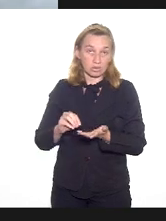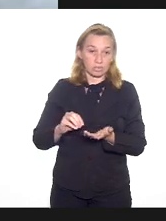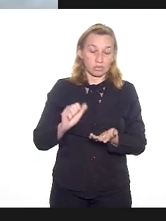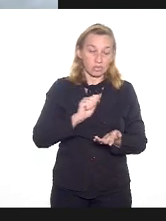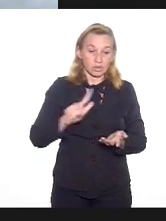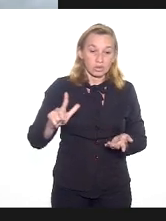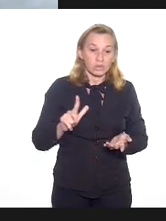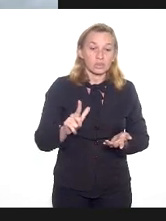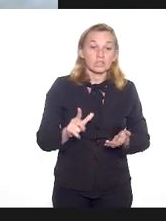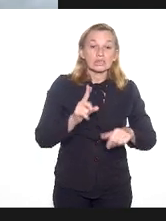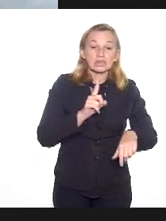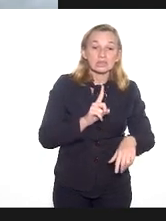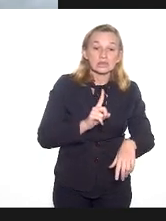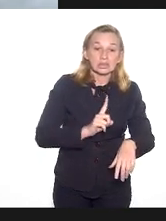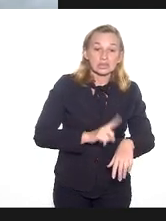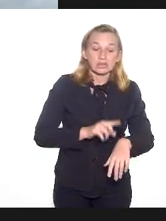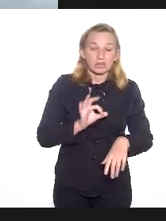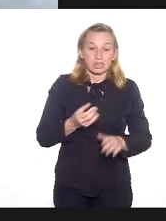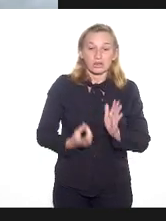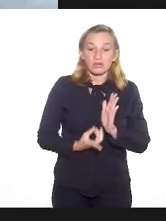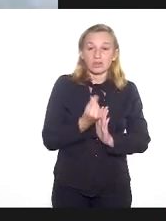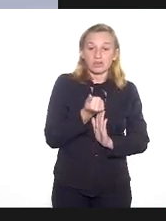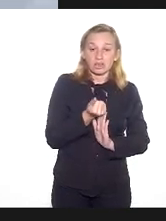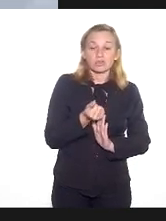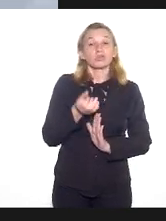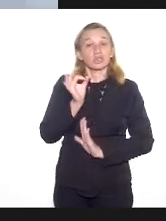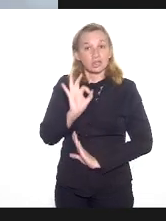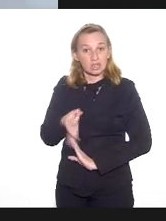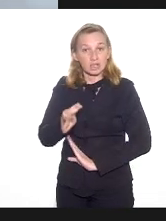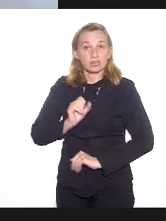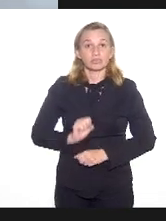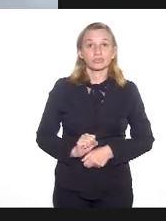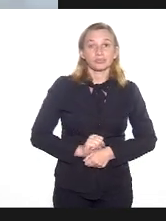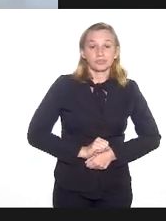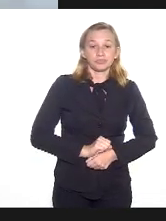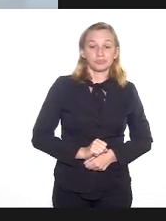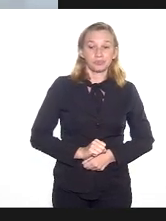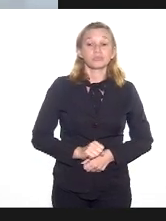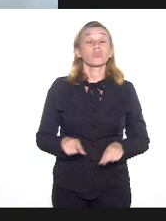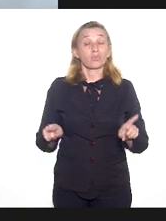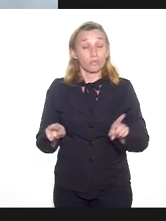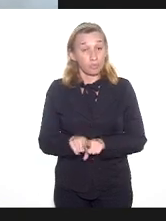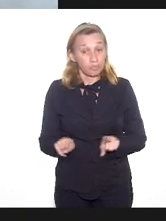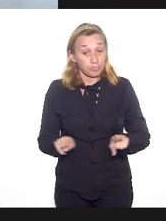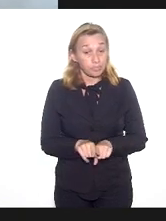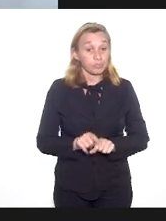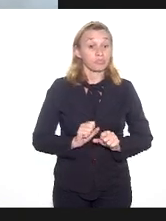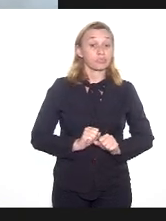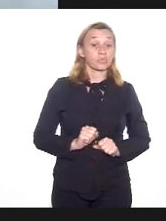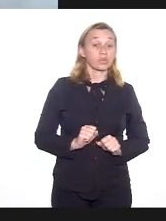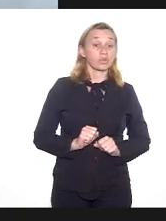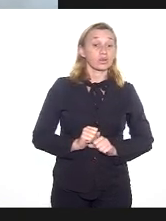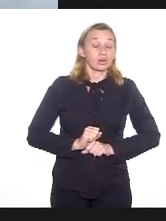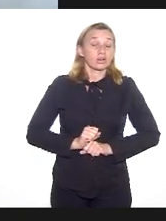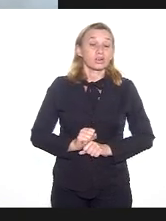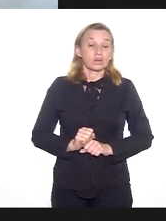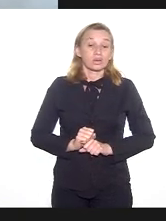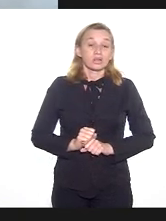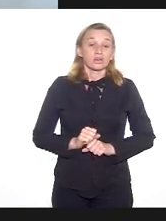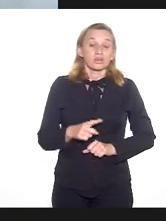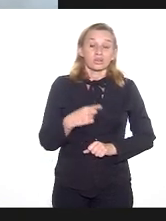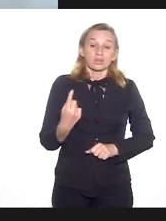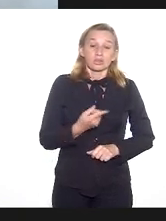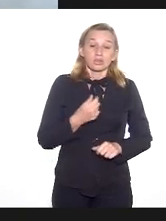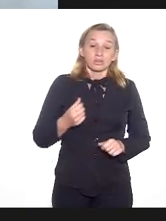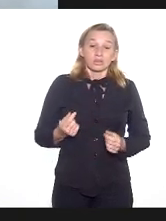todavia temporalmente e financeiramente necessária. Além disso, e faremos tudo para combater